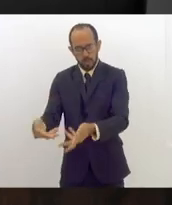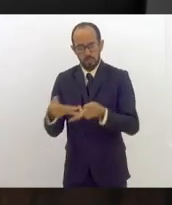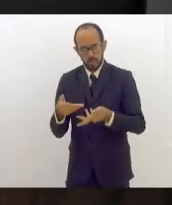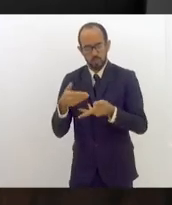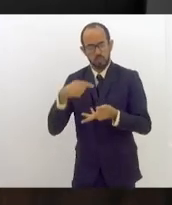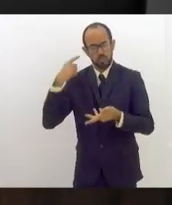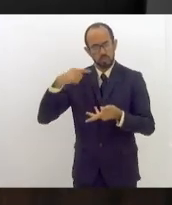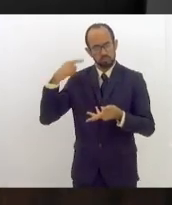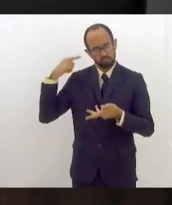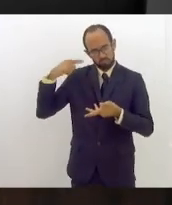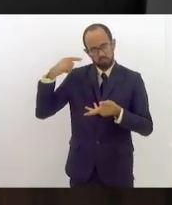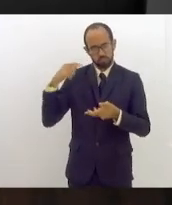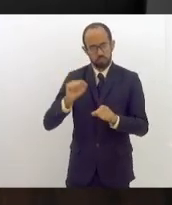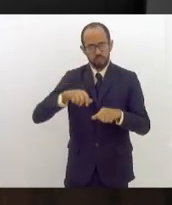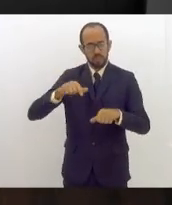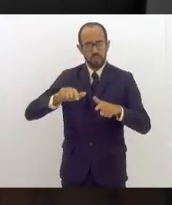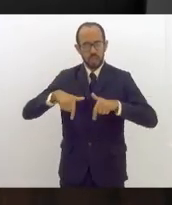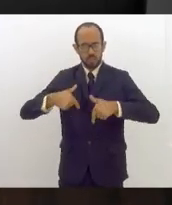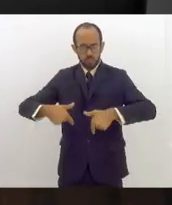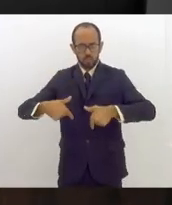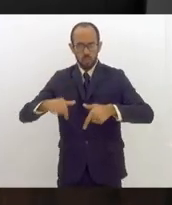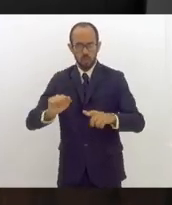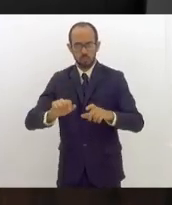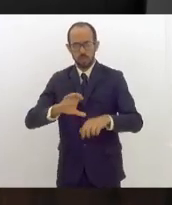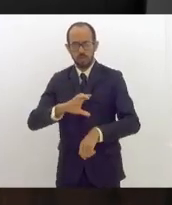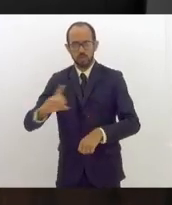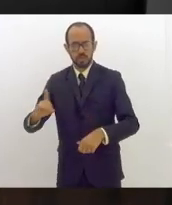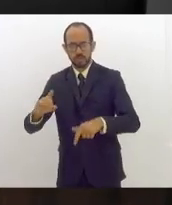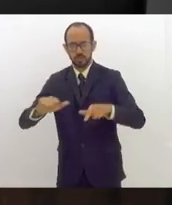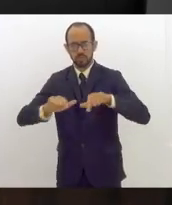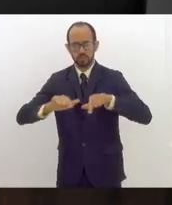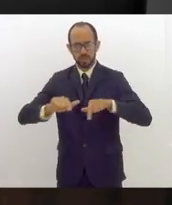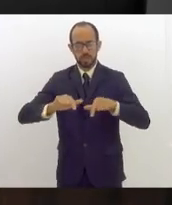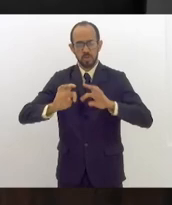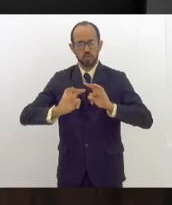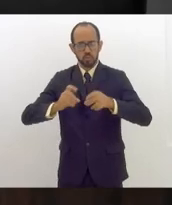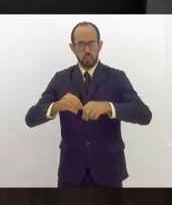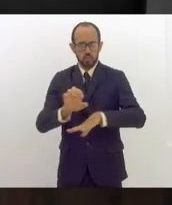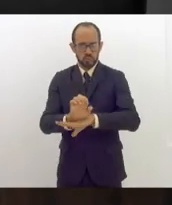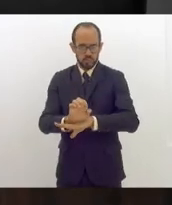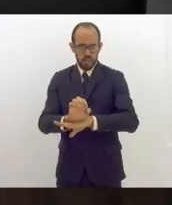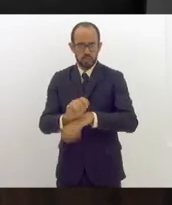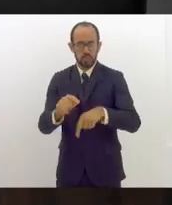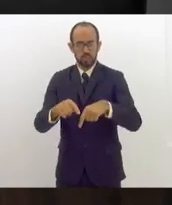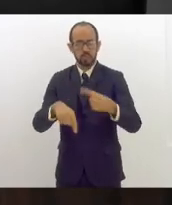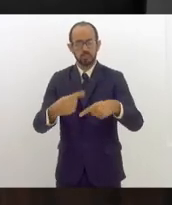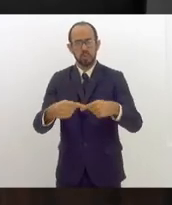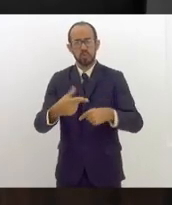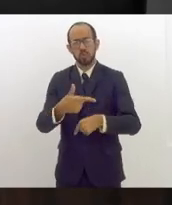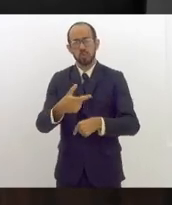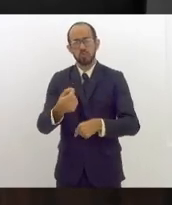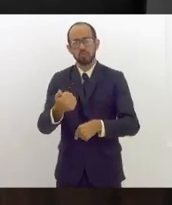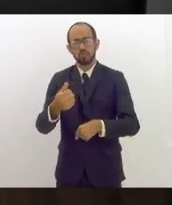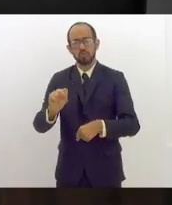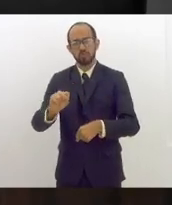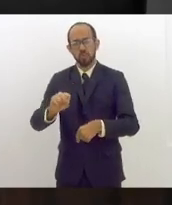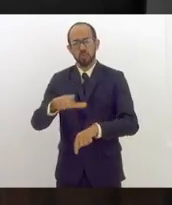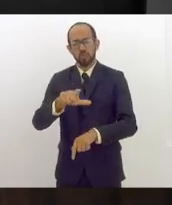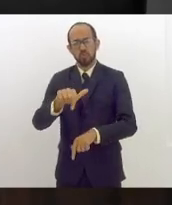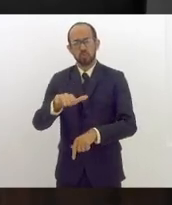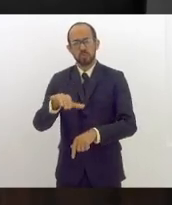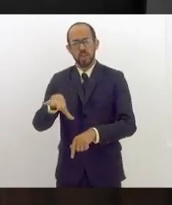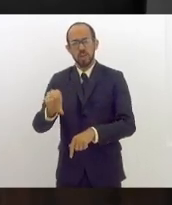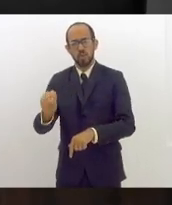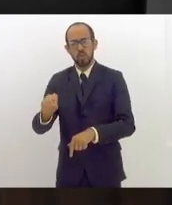e atuou em uma coordenação de trabalho em todo o estado em 2018 Luciano comandou a